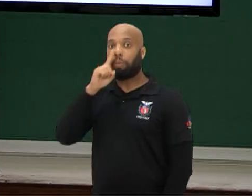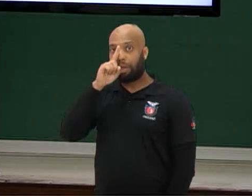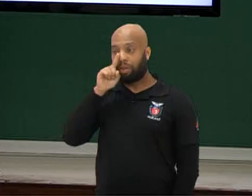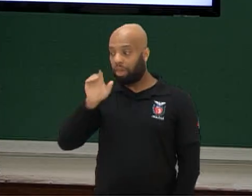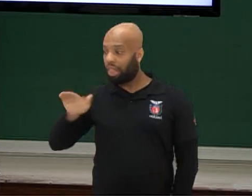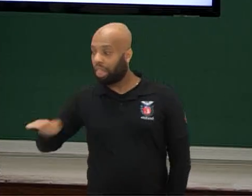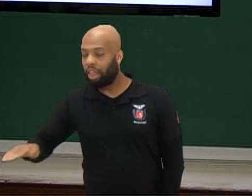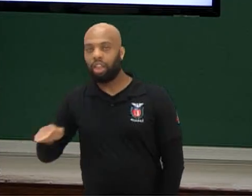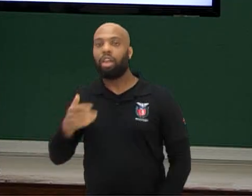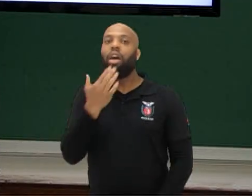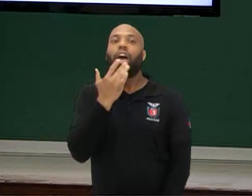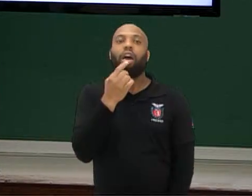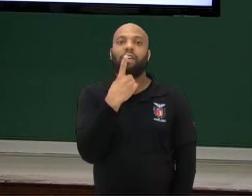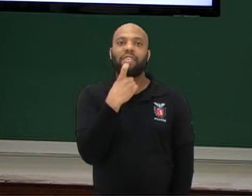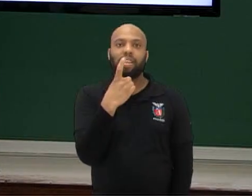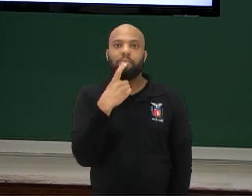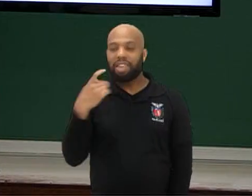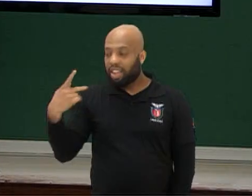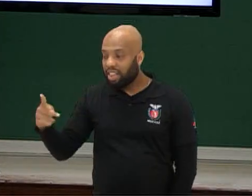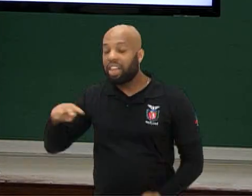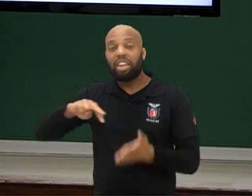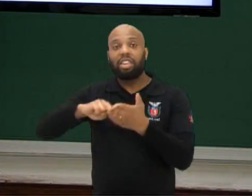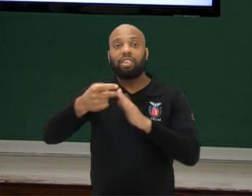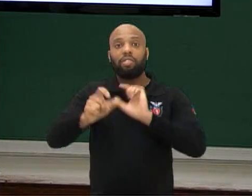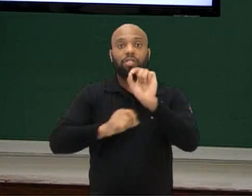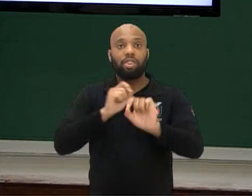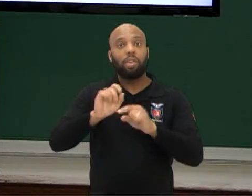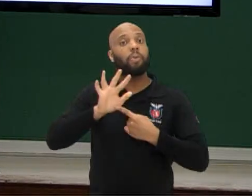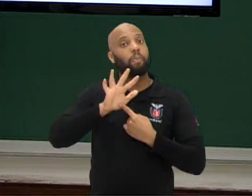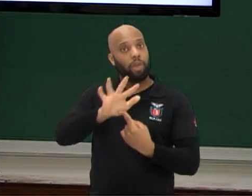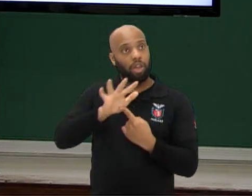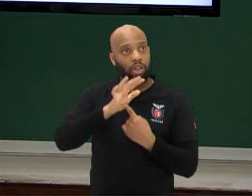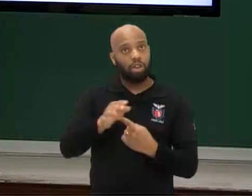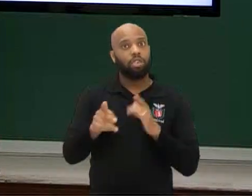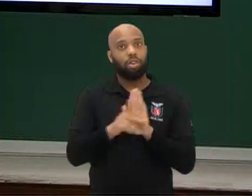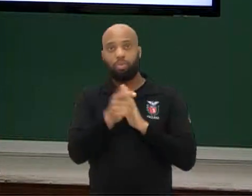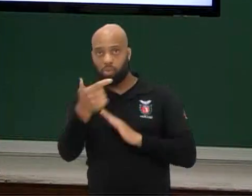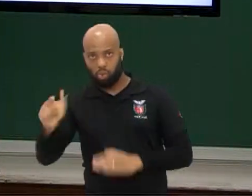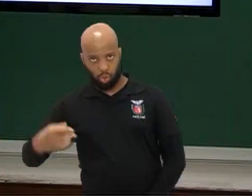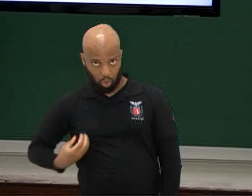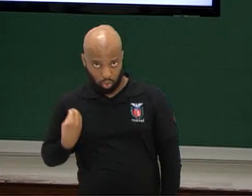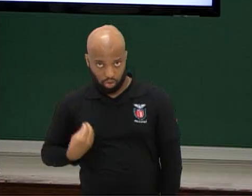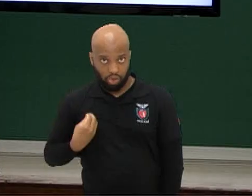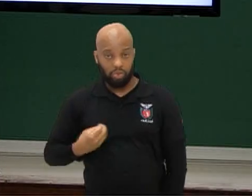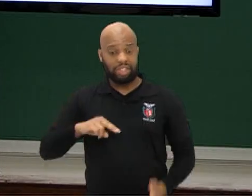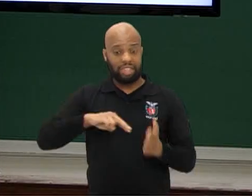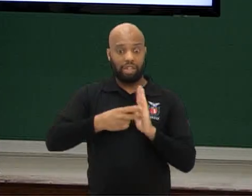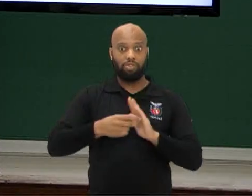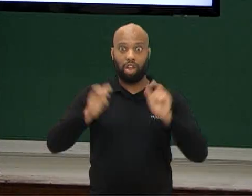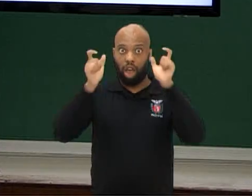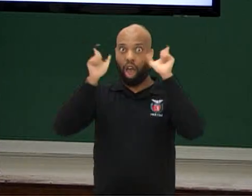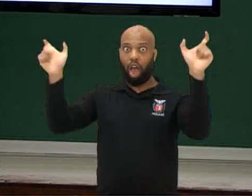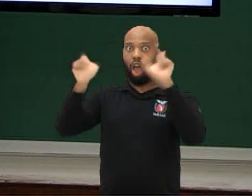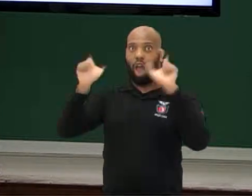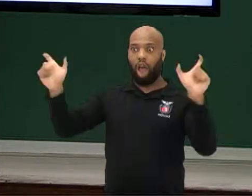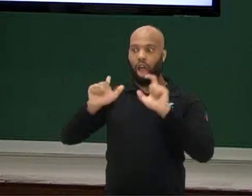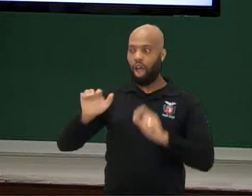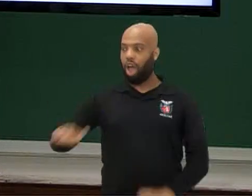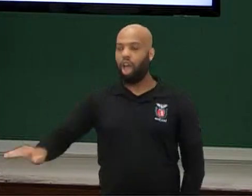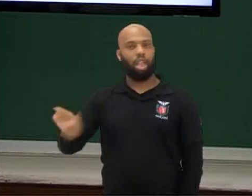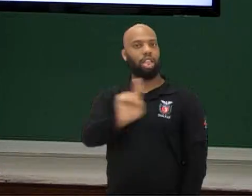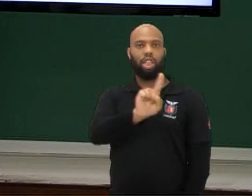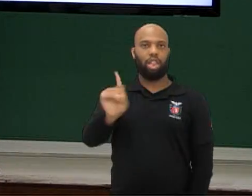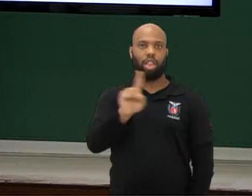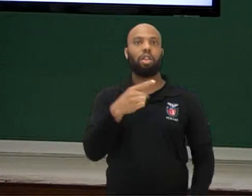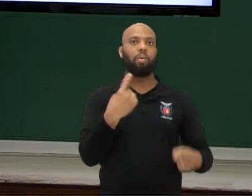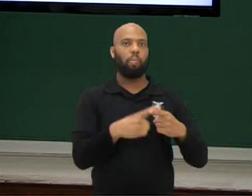tóxico. A cor vermelha dele, inclusive, indica, pessoal, para os outros seres vivos, um sinal de alerta. Não chegue perto, porque aqui